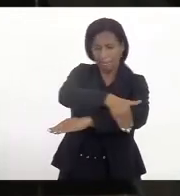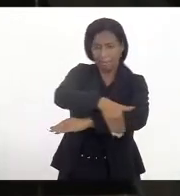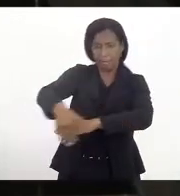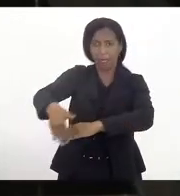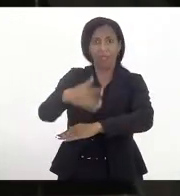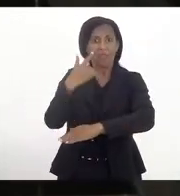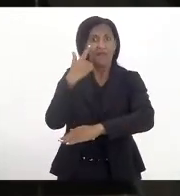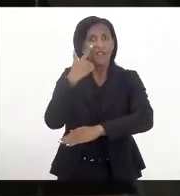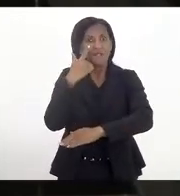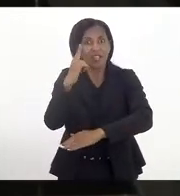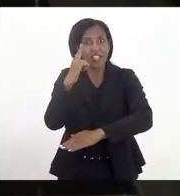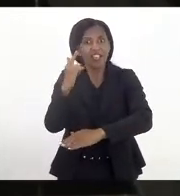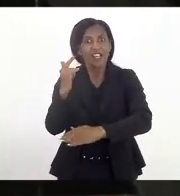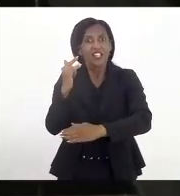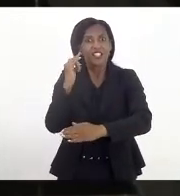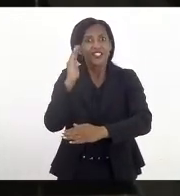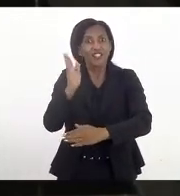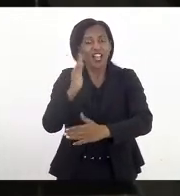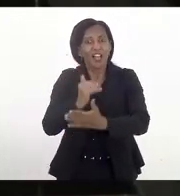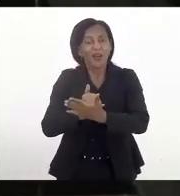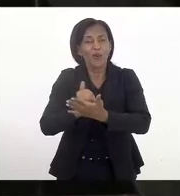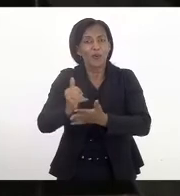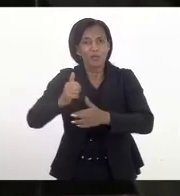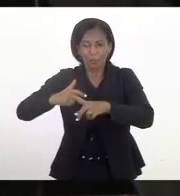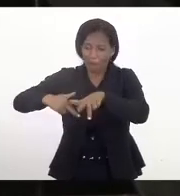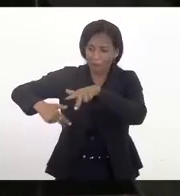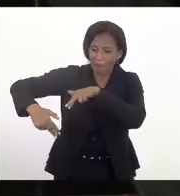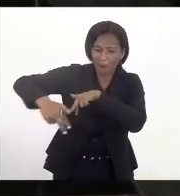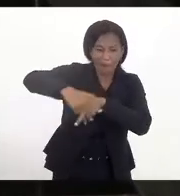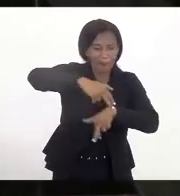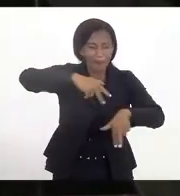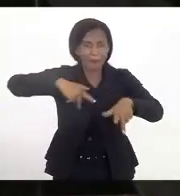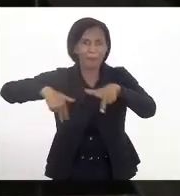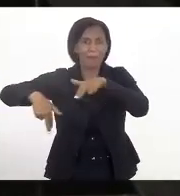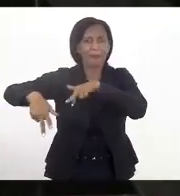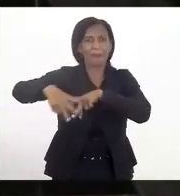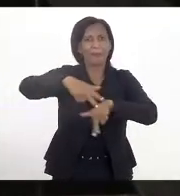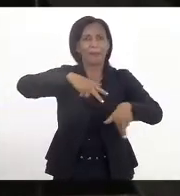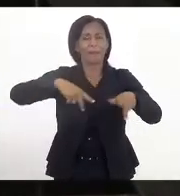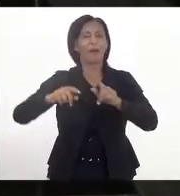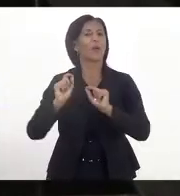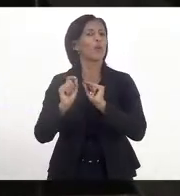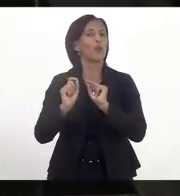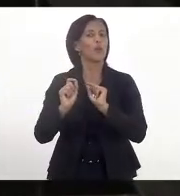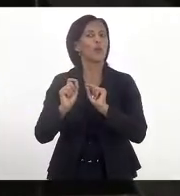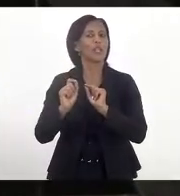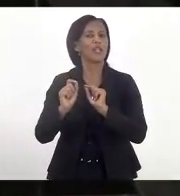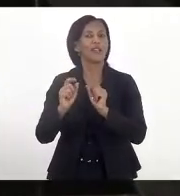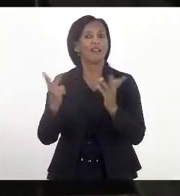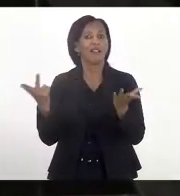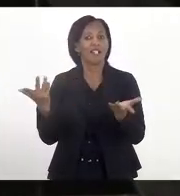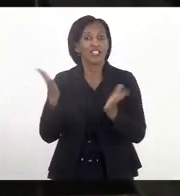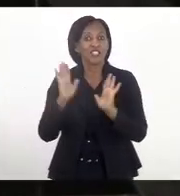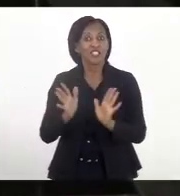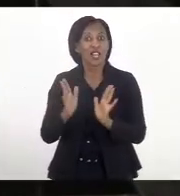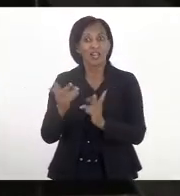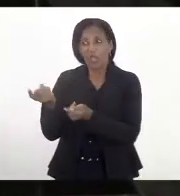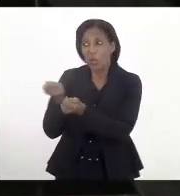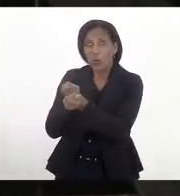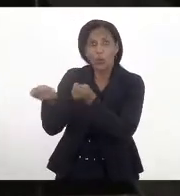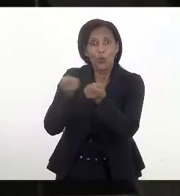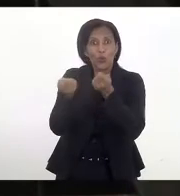começou a movimentar-se muito mais suas atividades econômicas ó e vai ser um polo